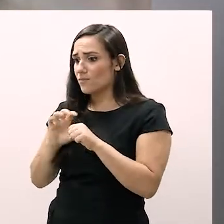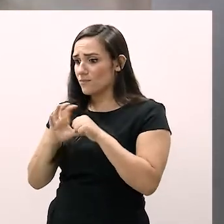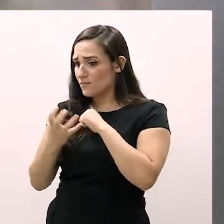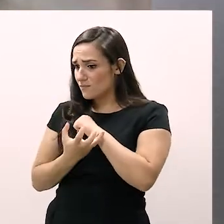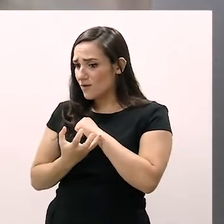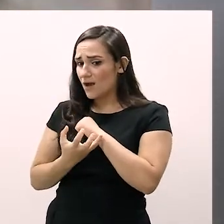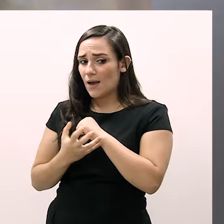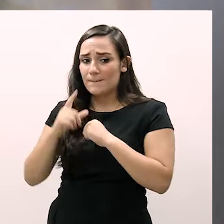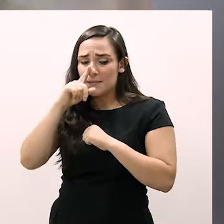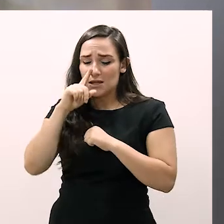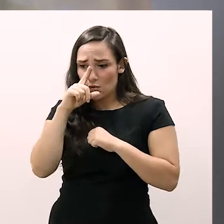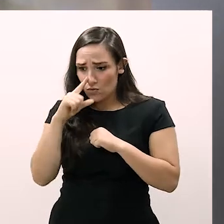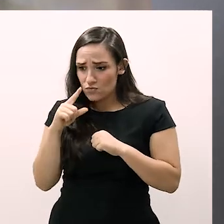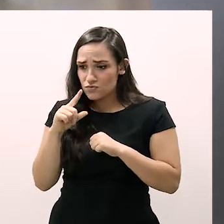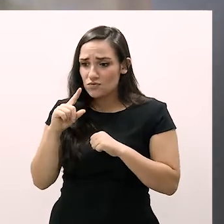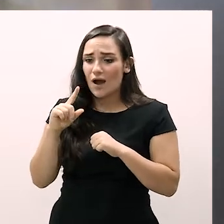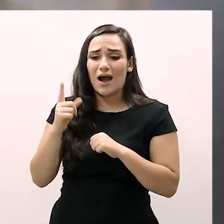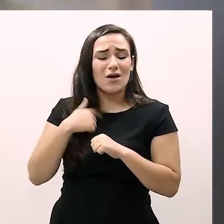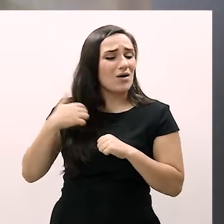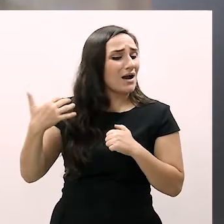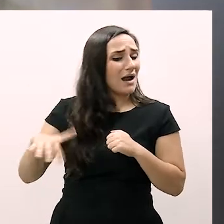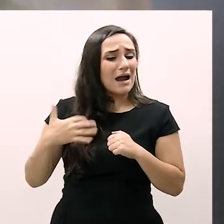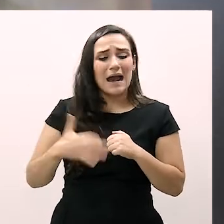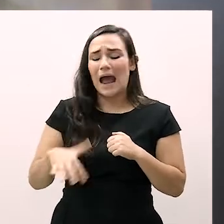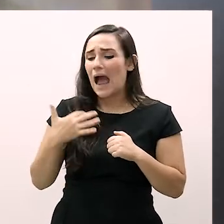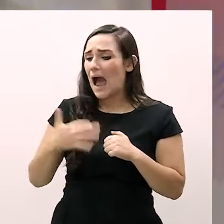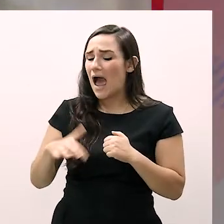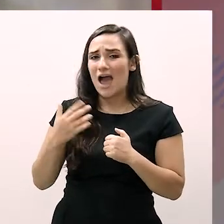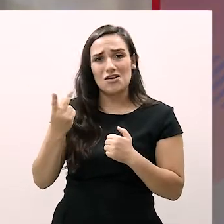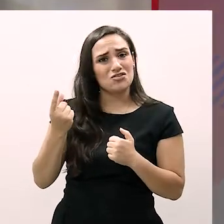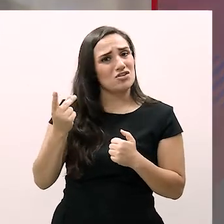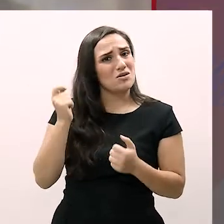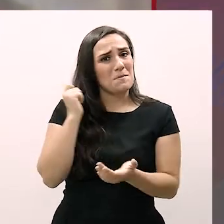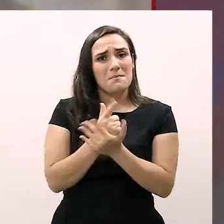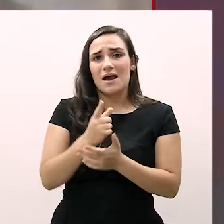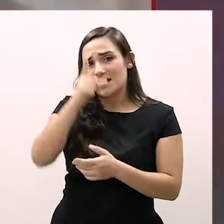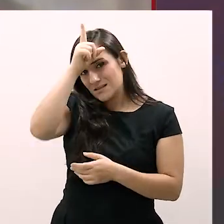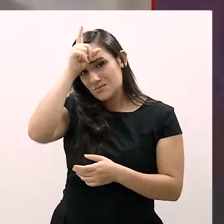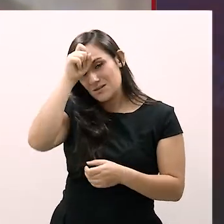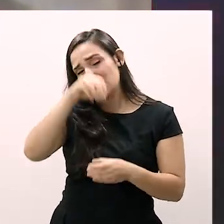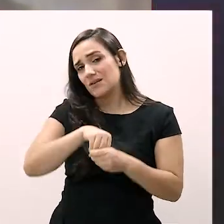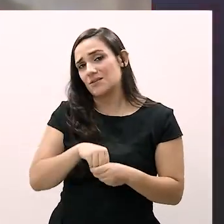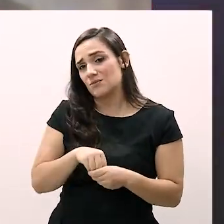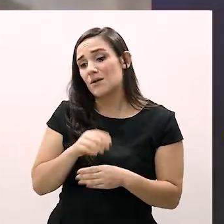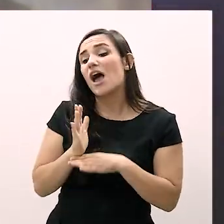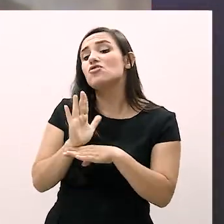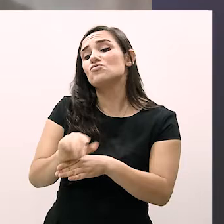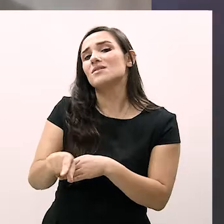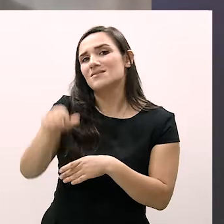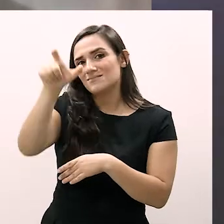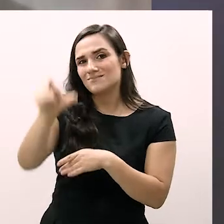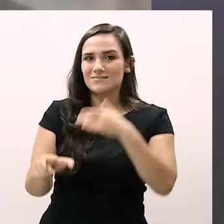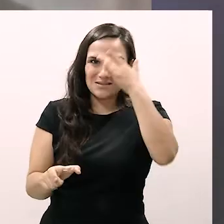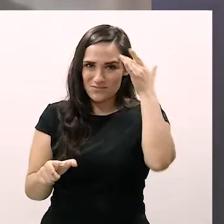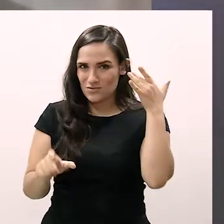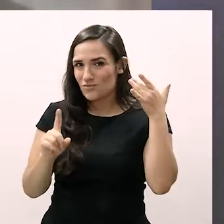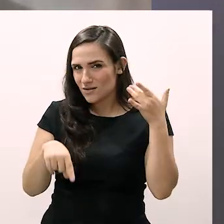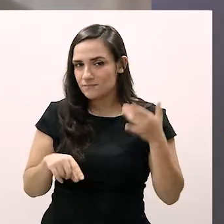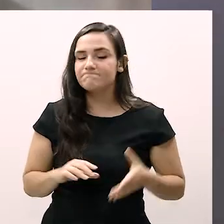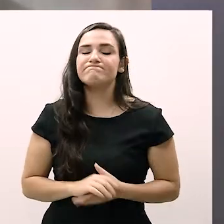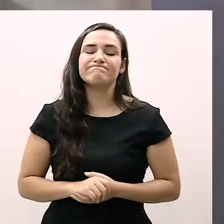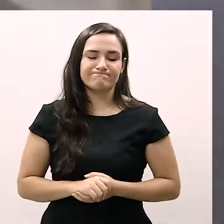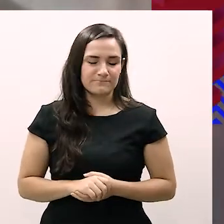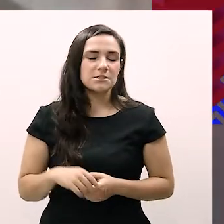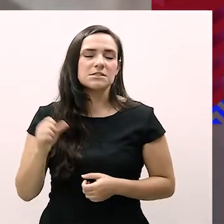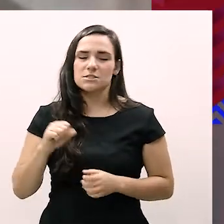várias comorbidades em uma só, né? Resumindo assim, bem a grosso modo. Esses dados se entrelaçam,